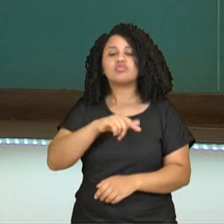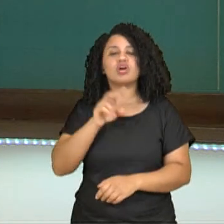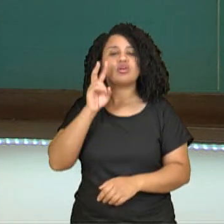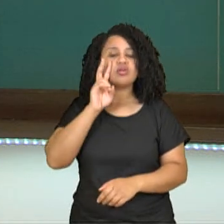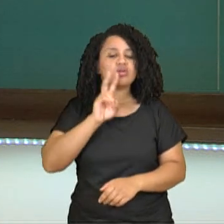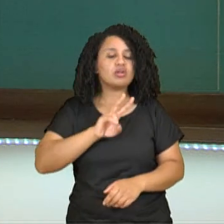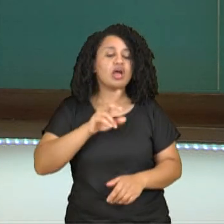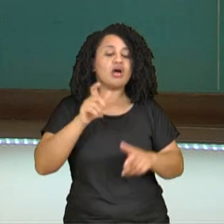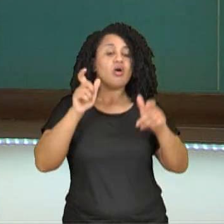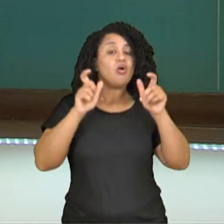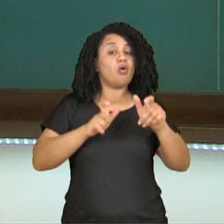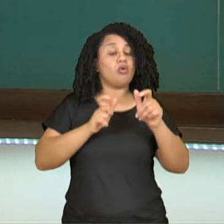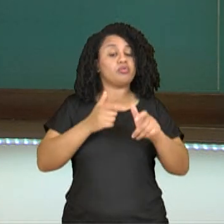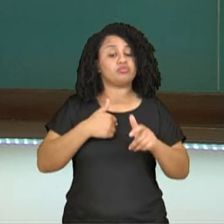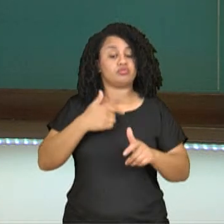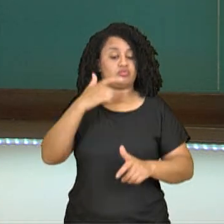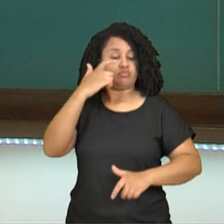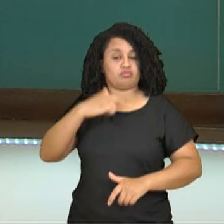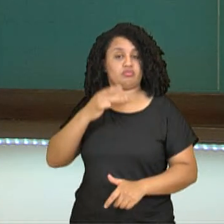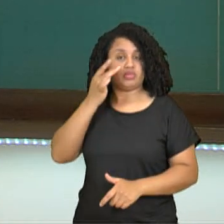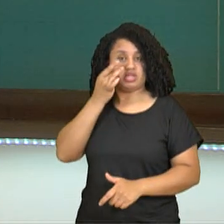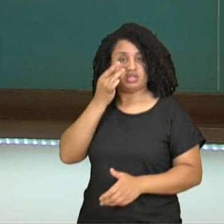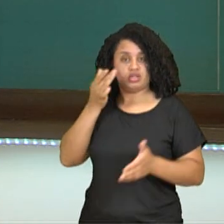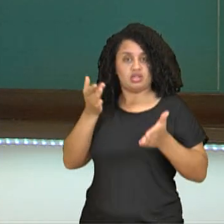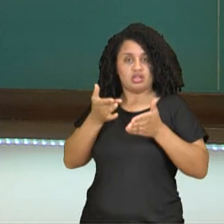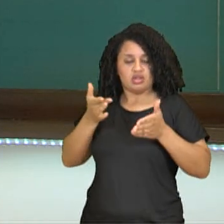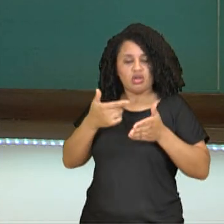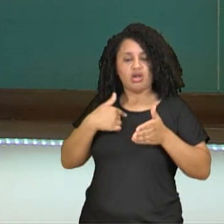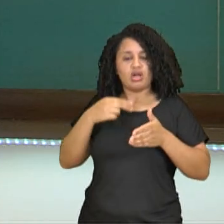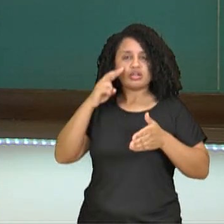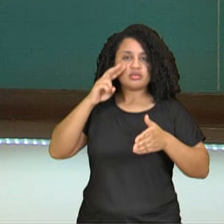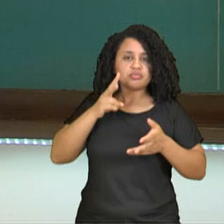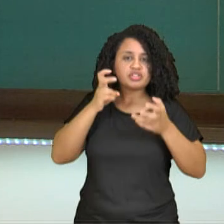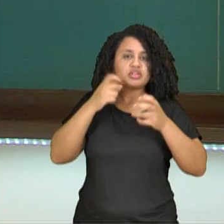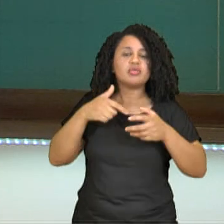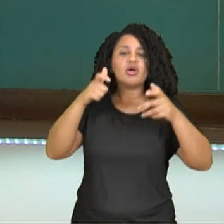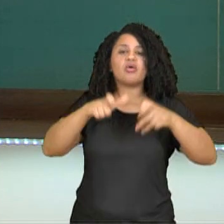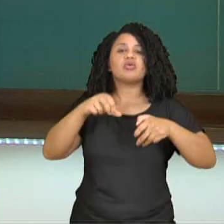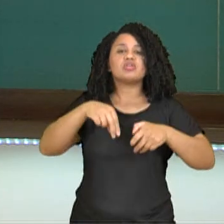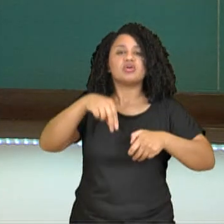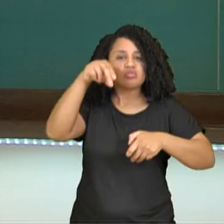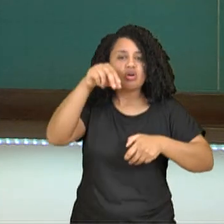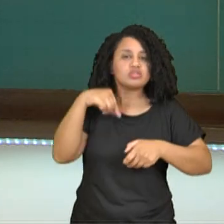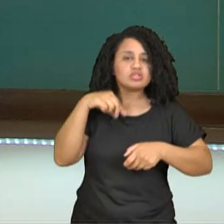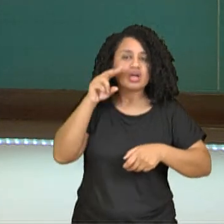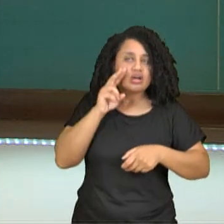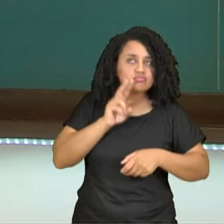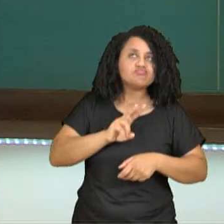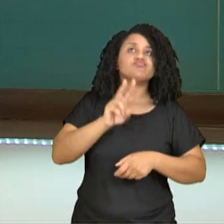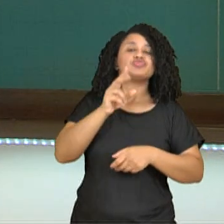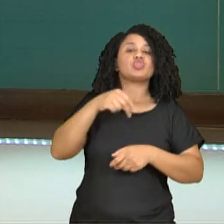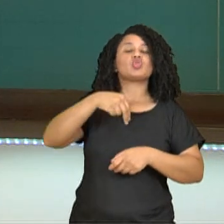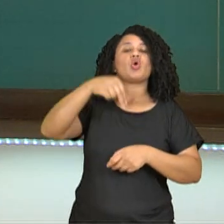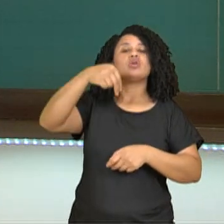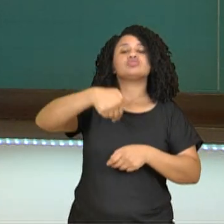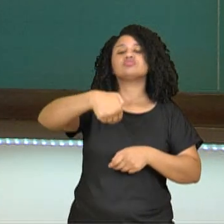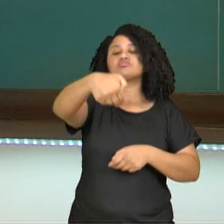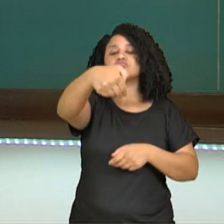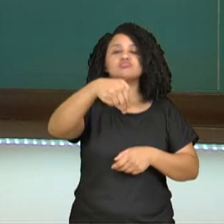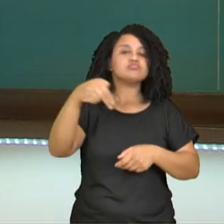nossa localidade, onde nós estamos, a direção norte, e aí podemos direcionar o mapa fazendo o correto